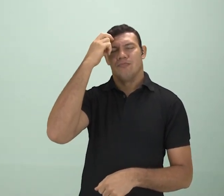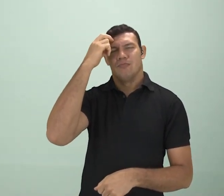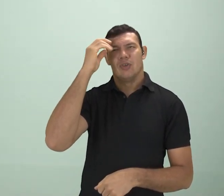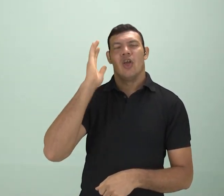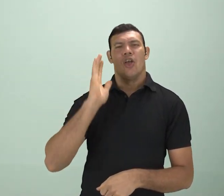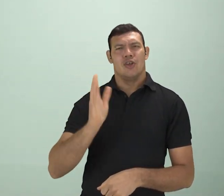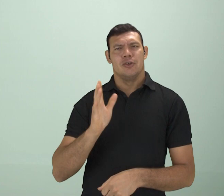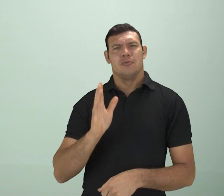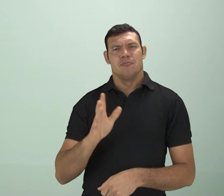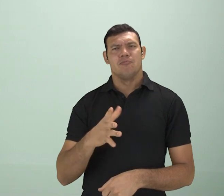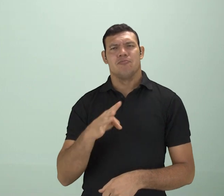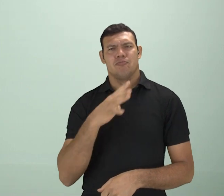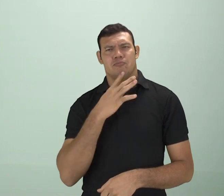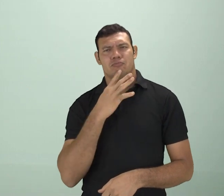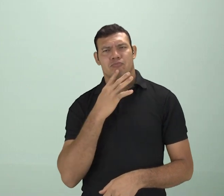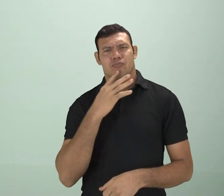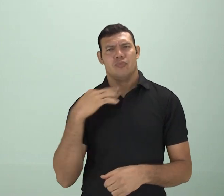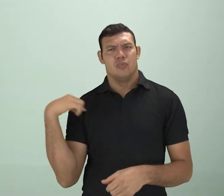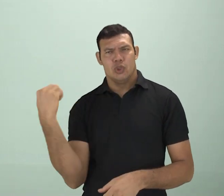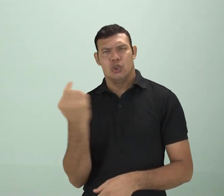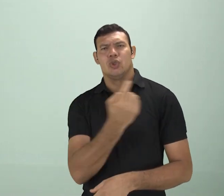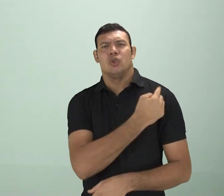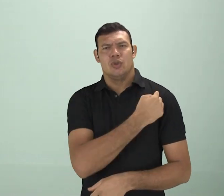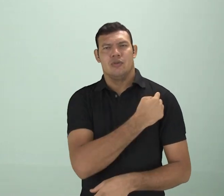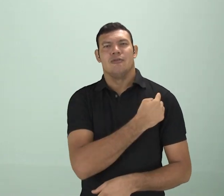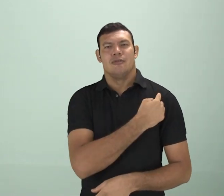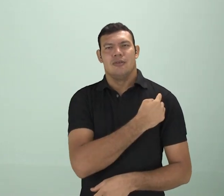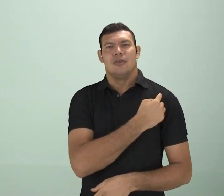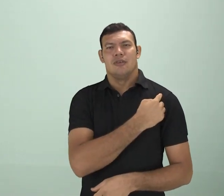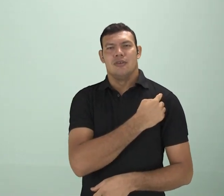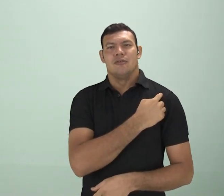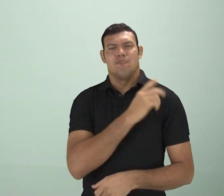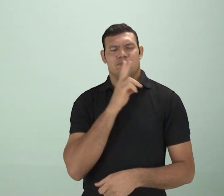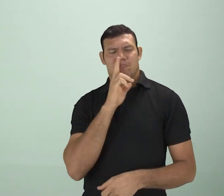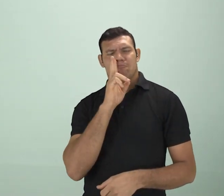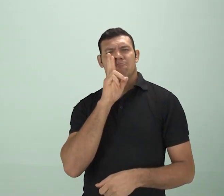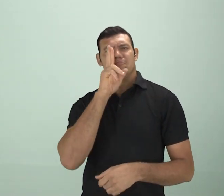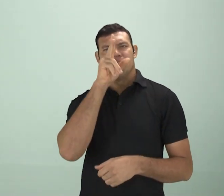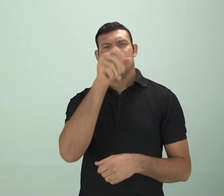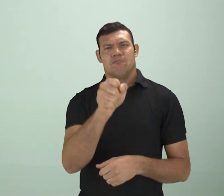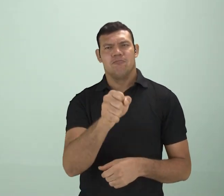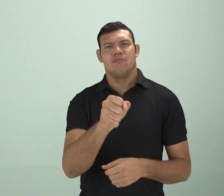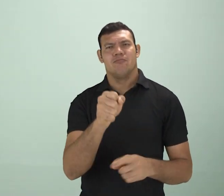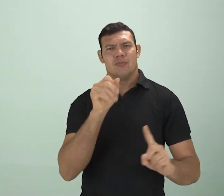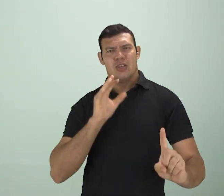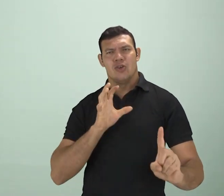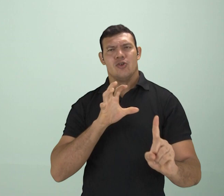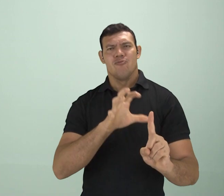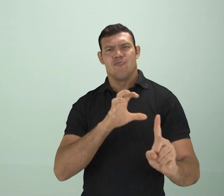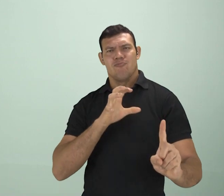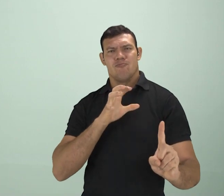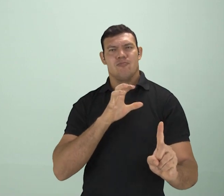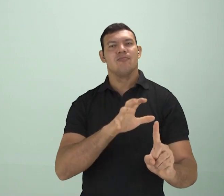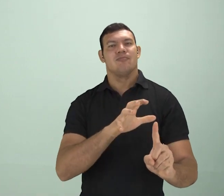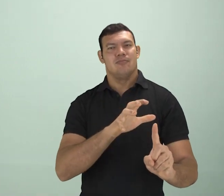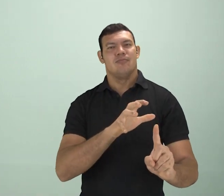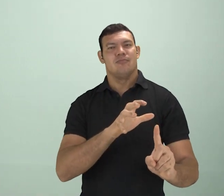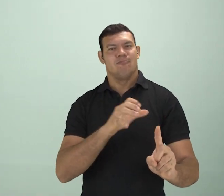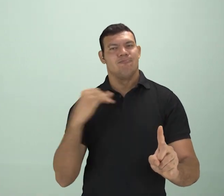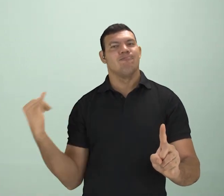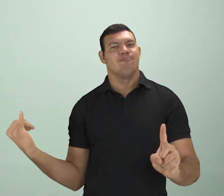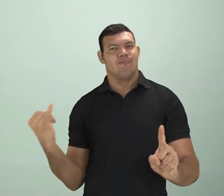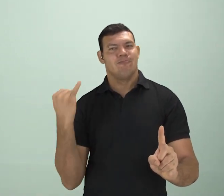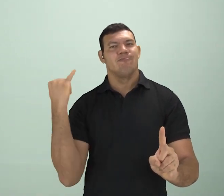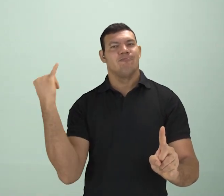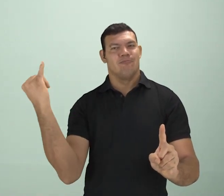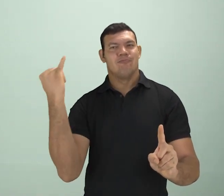falar nesse exemplo, para que então a sua ideia ganhe maior força, para que então a comprovação dessa ideia que você está defendendo por meio